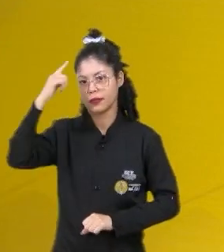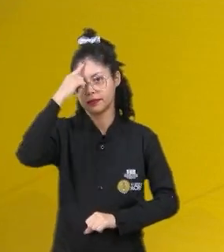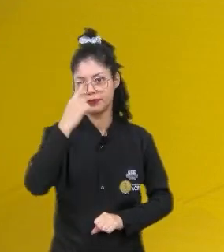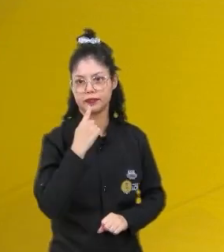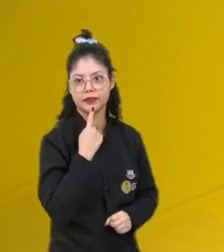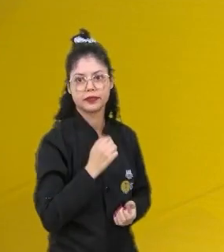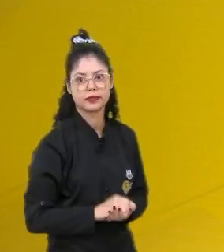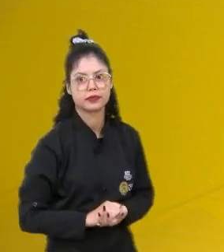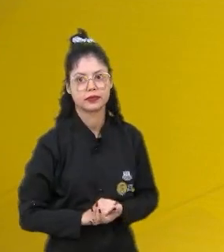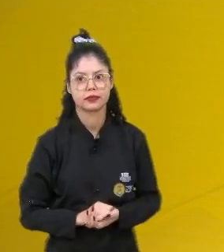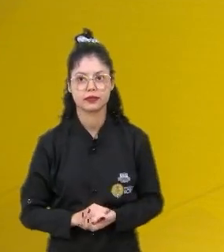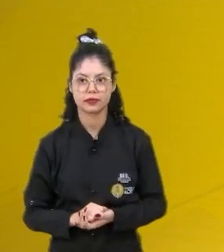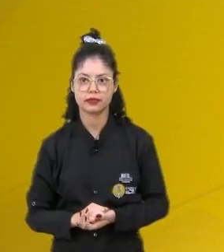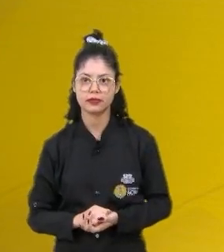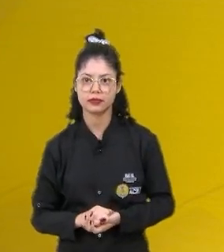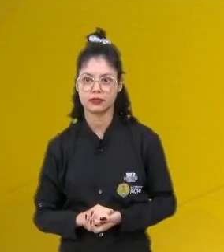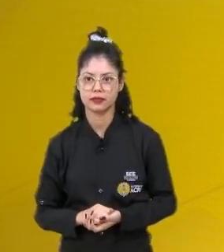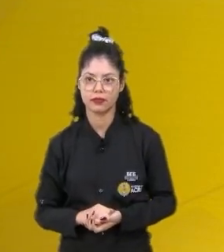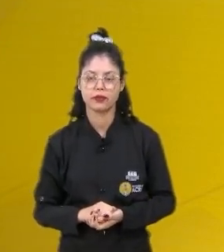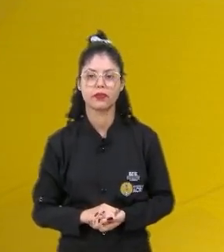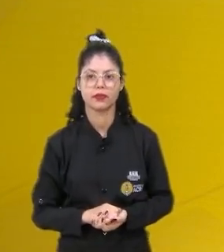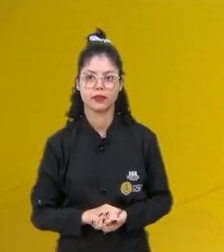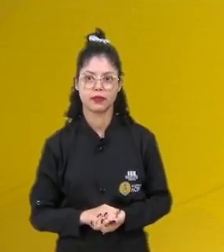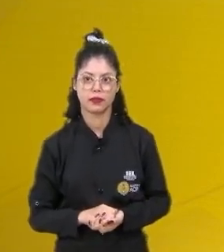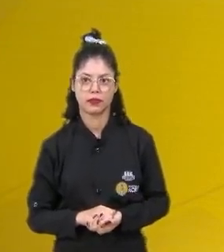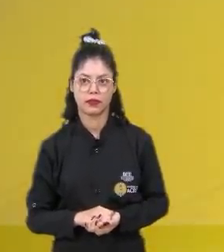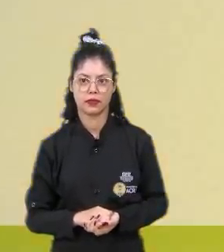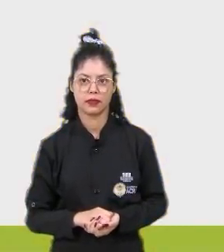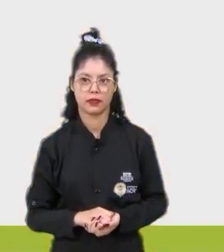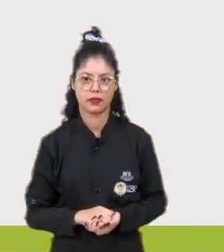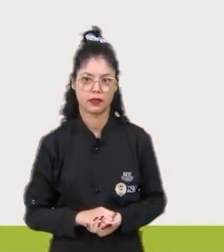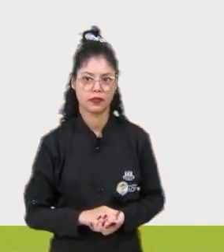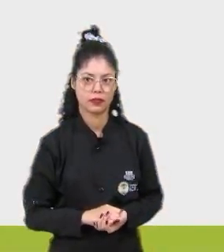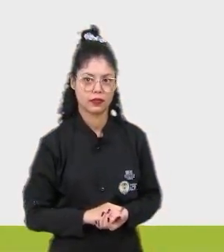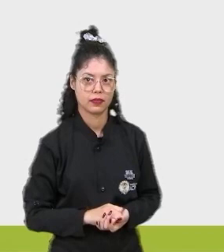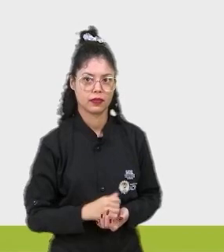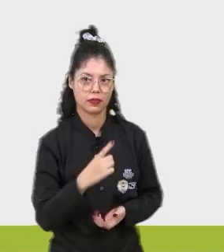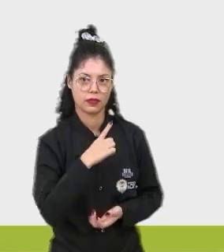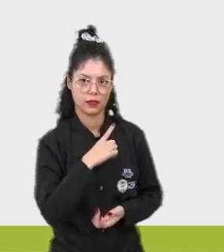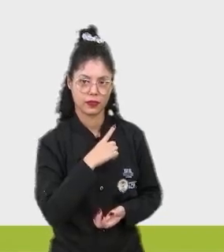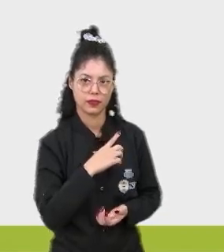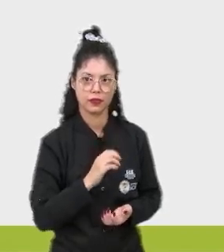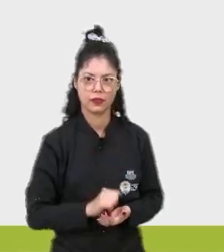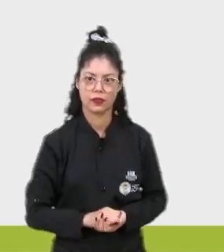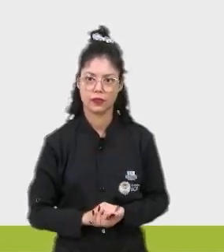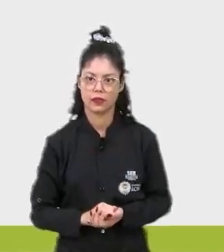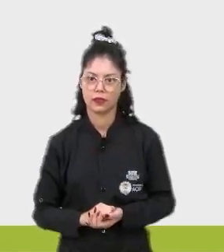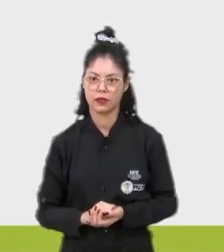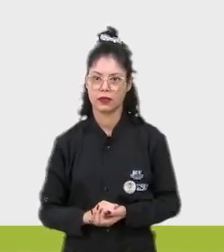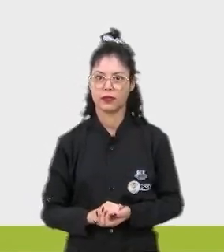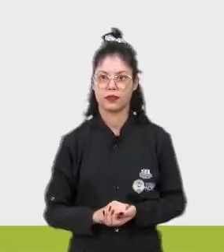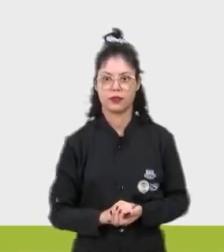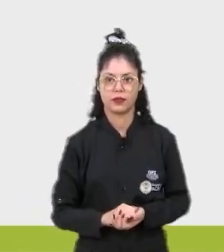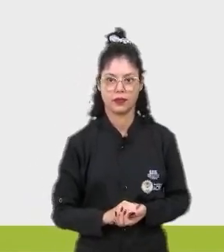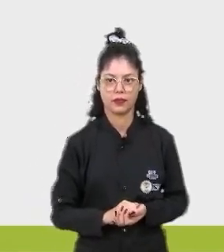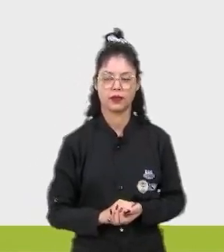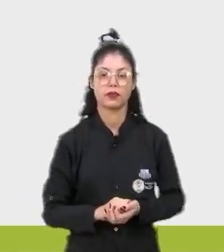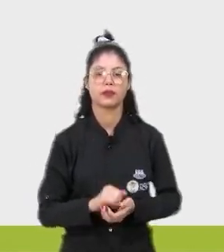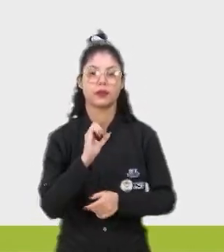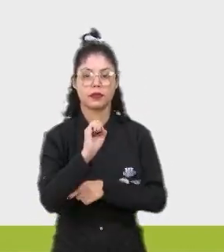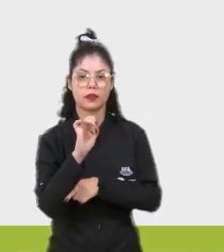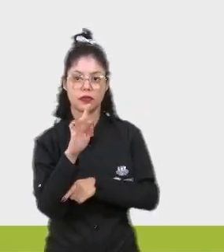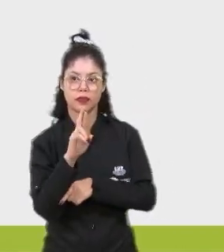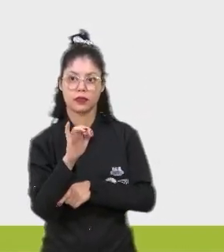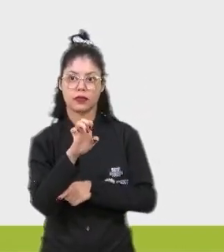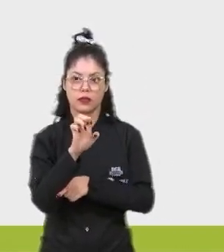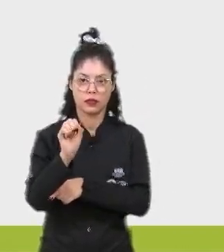imagem, a imagem aqui do nossa Estrela da Morte, né? Que é do filme Star Wars, da série Star Wars, né?